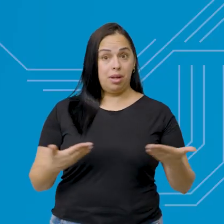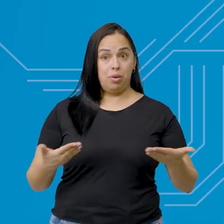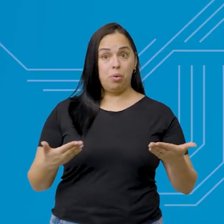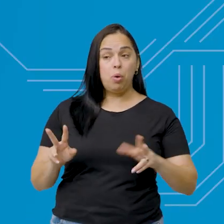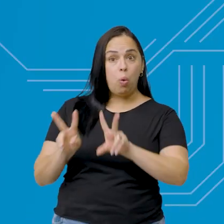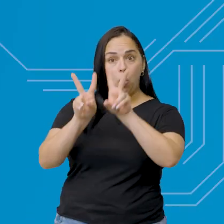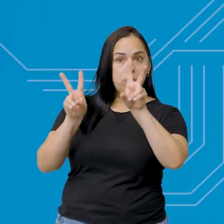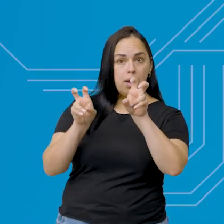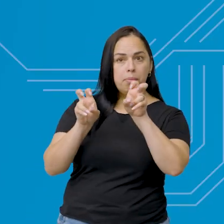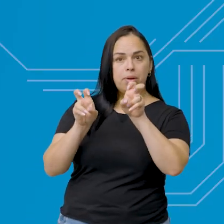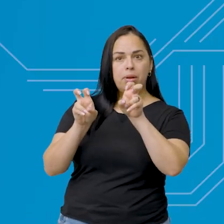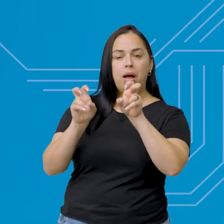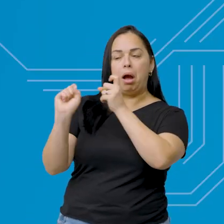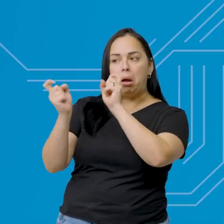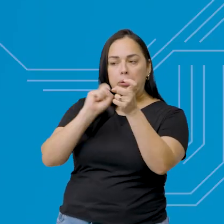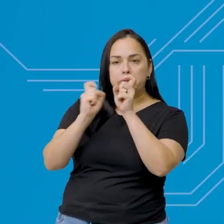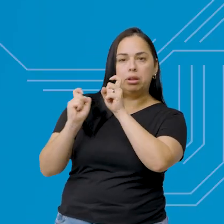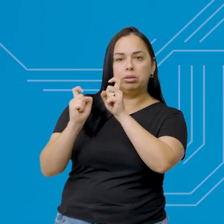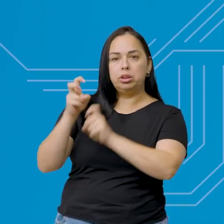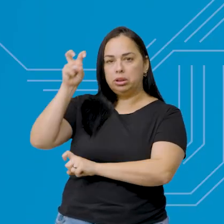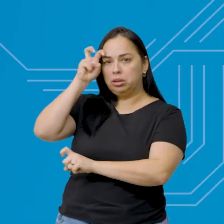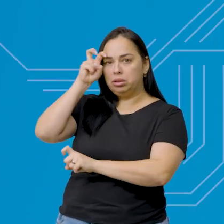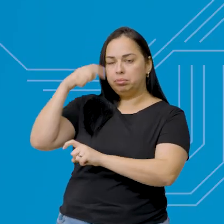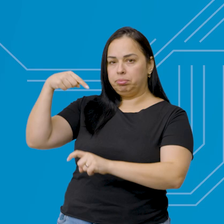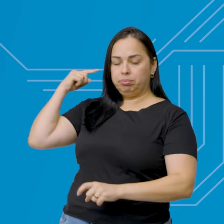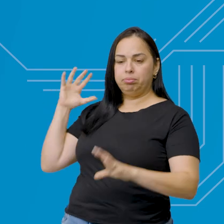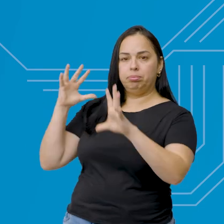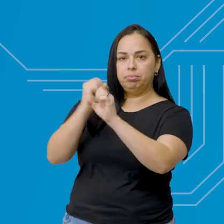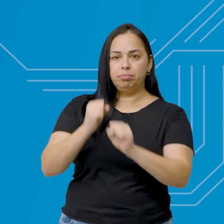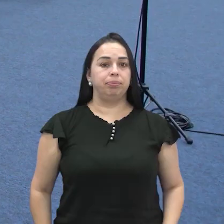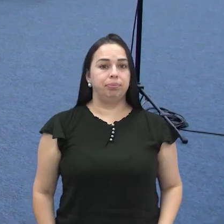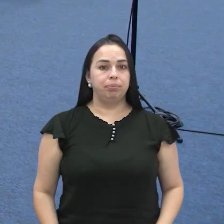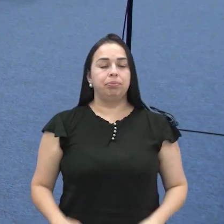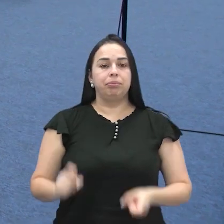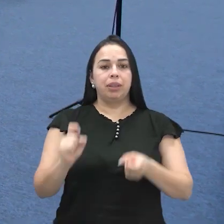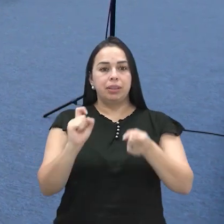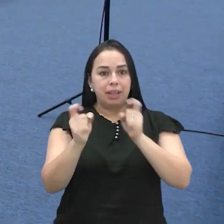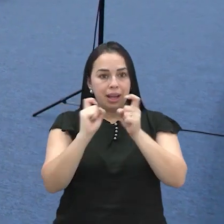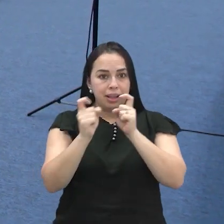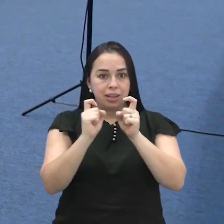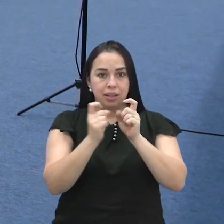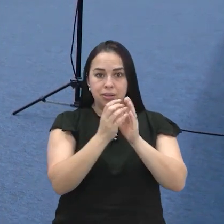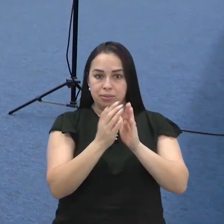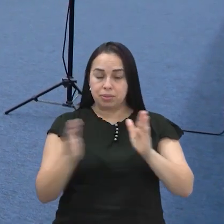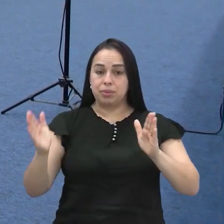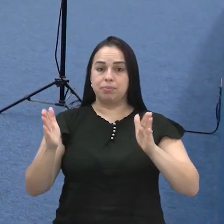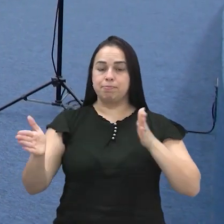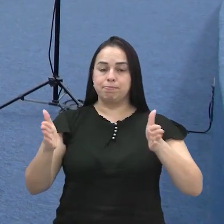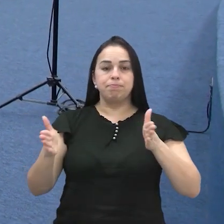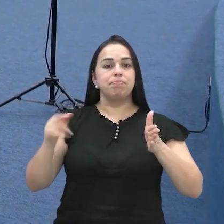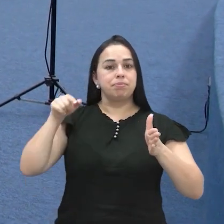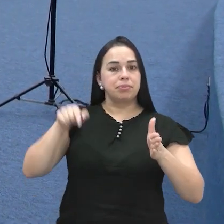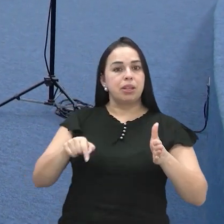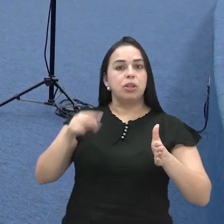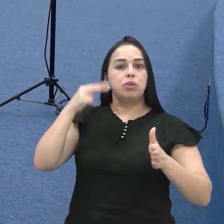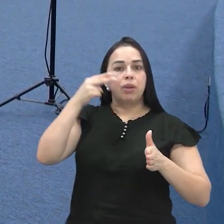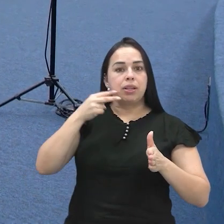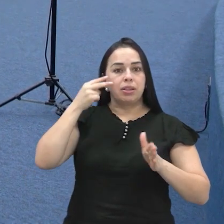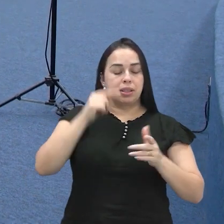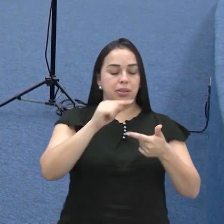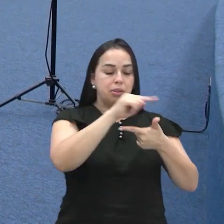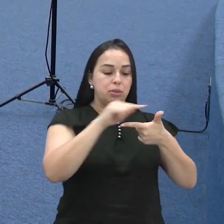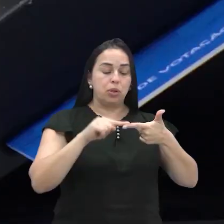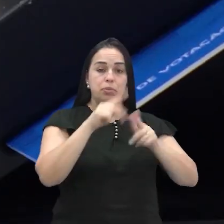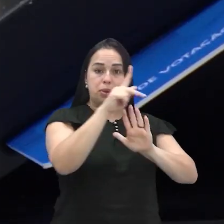Vamos abrir esta edição com um balanço da sessão realizada nesta quinta-feira. Em sessão realizada nesta quinta-feira, os